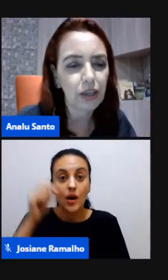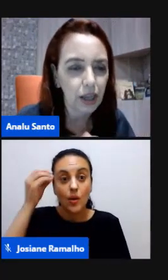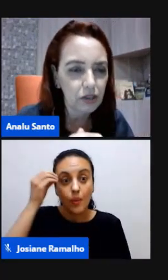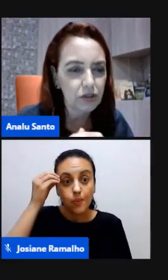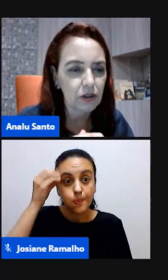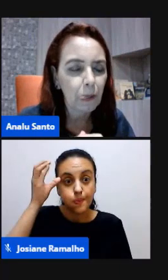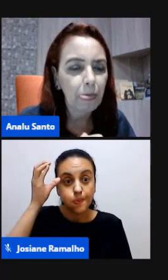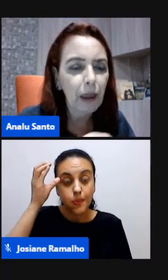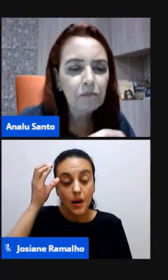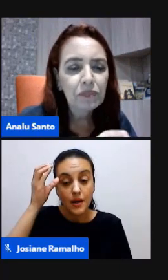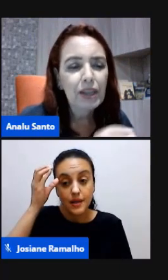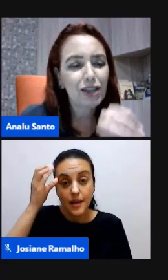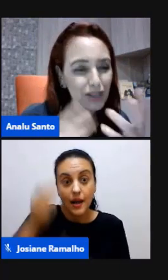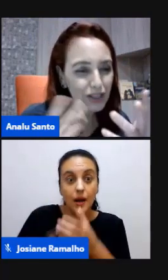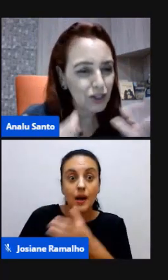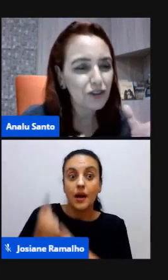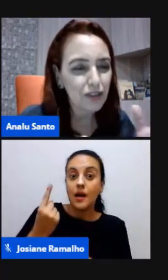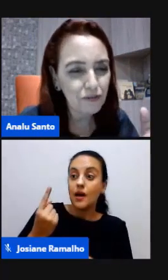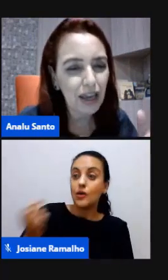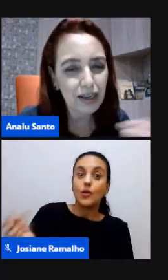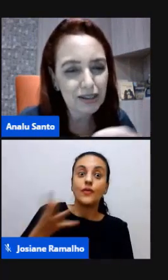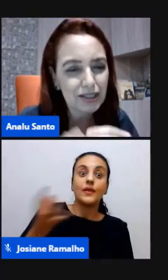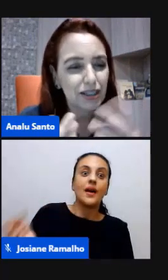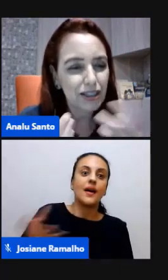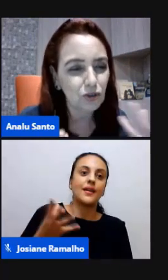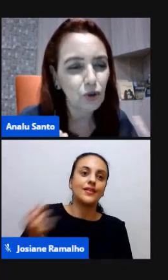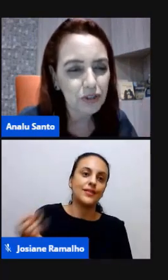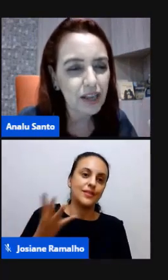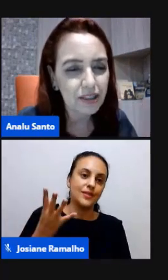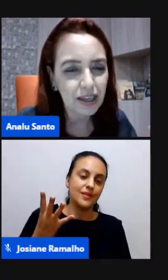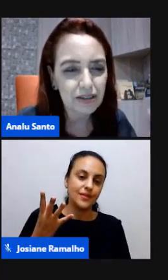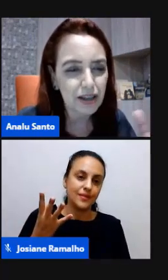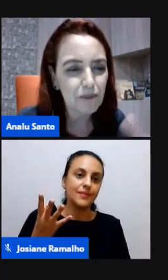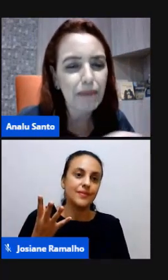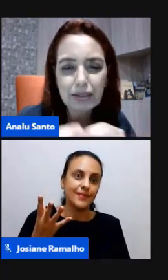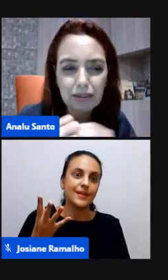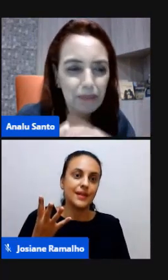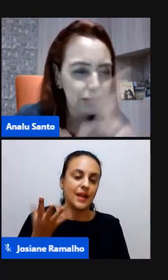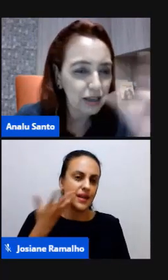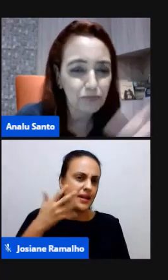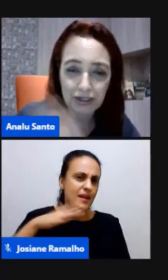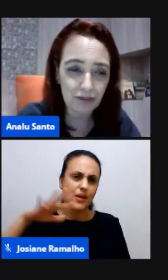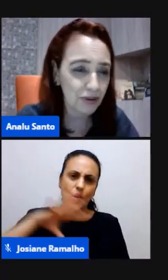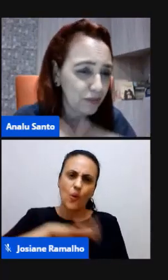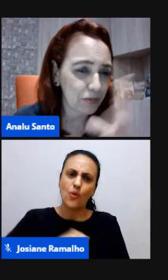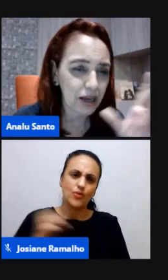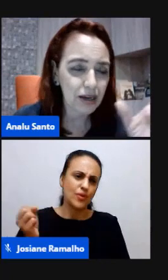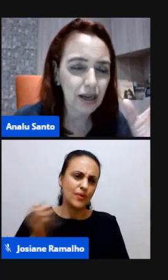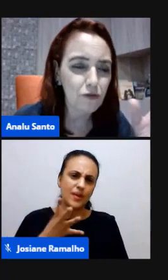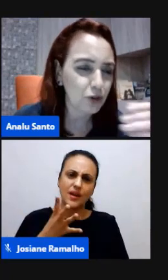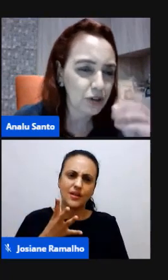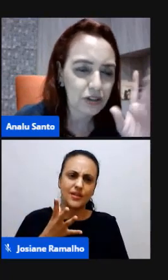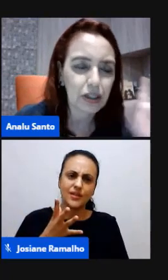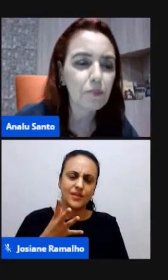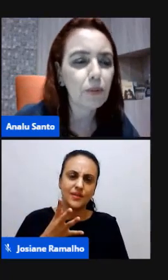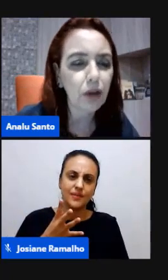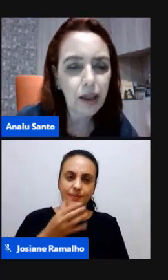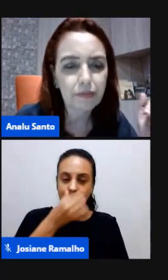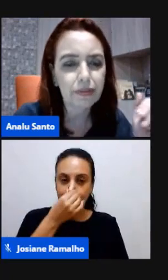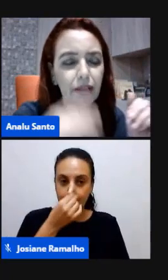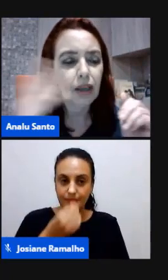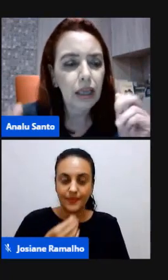coisas diferentes, né? E às vezes a gente até fala que as crianças são novidadeiras, né? Basta passar, por exemplo, a Cláudia falou assim,